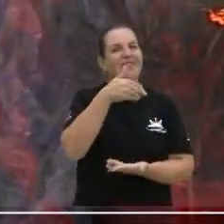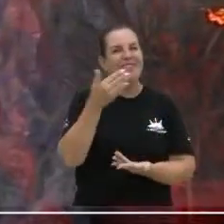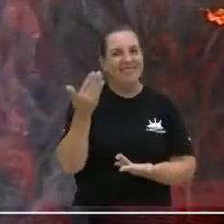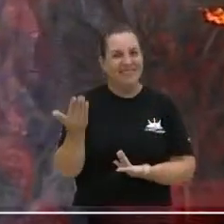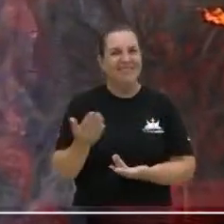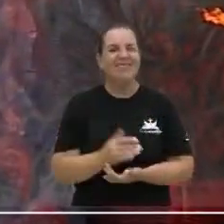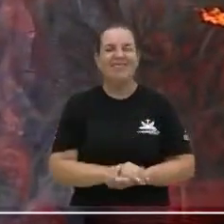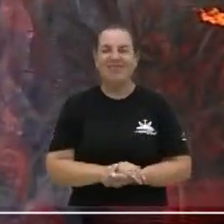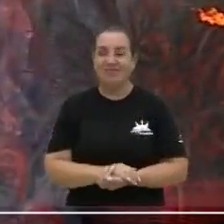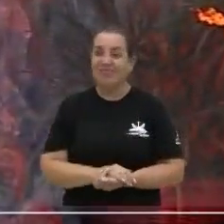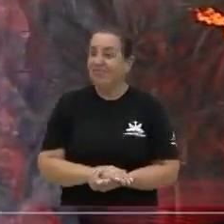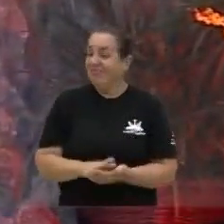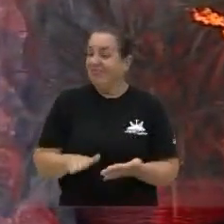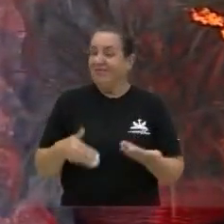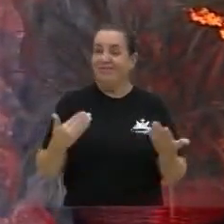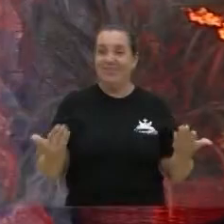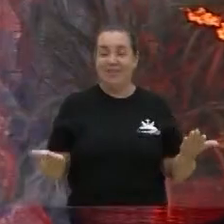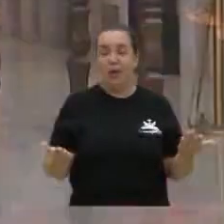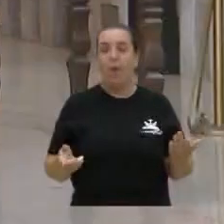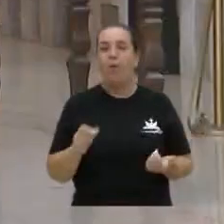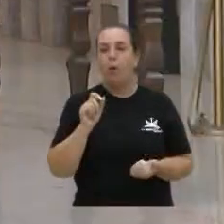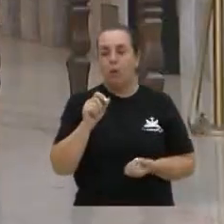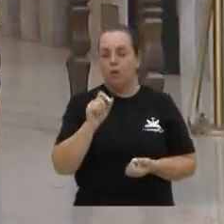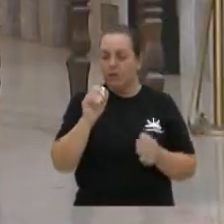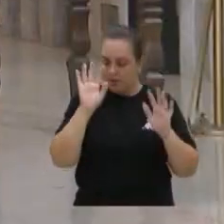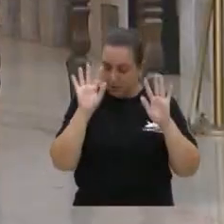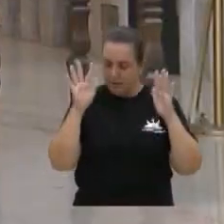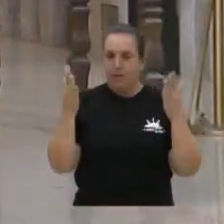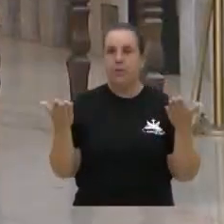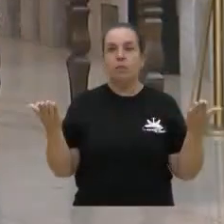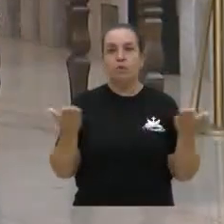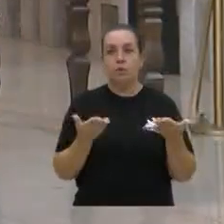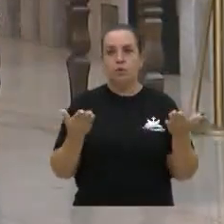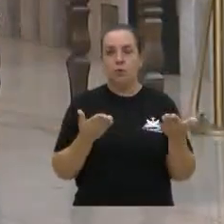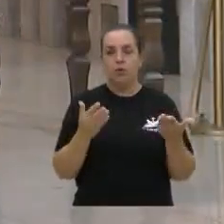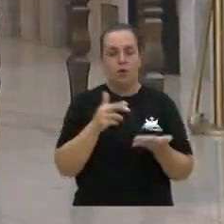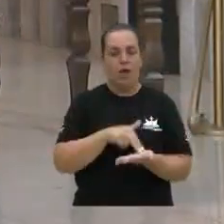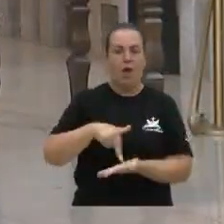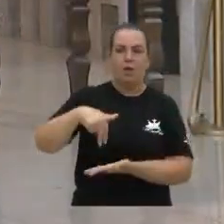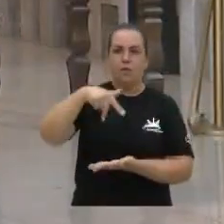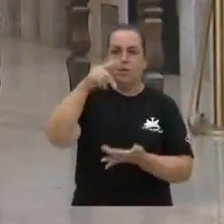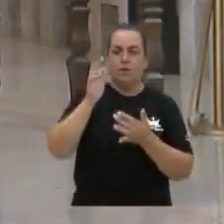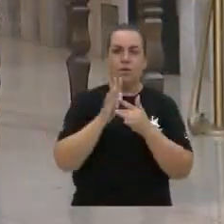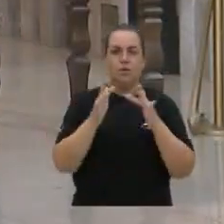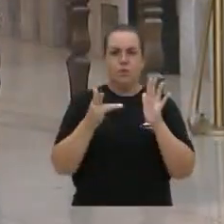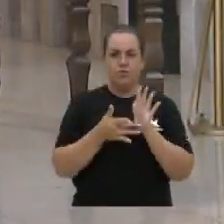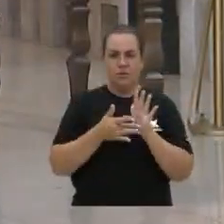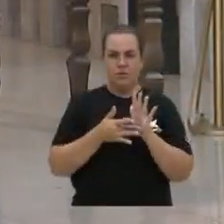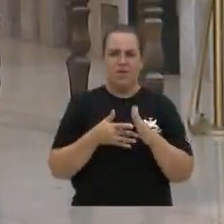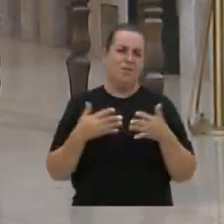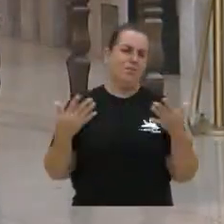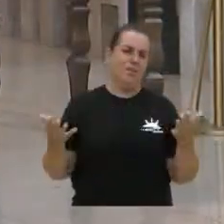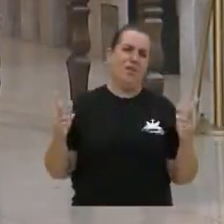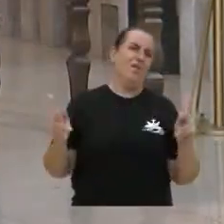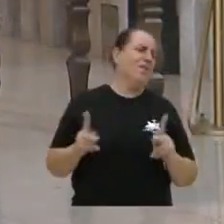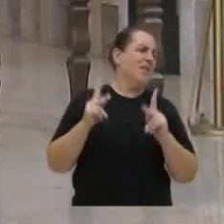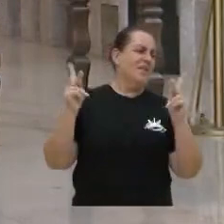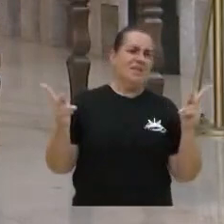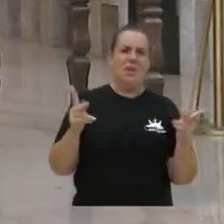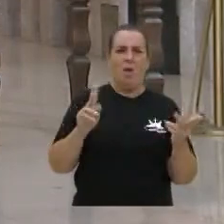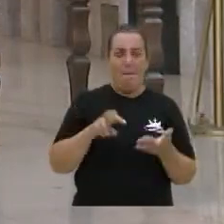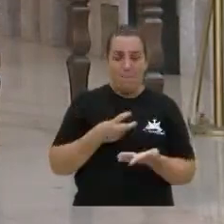ressuscitou. Portanto, o que celebramos hoje, a ressurreição de Jesus, que venceu a